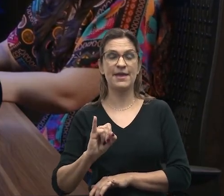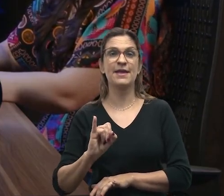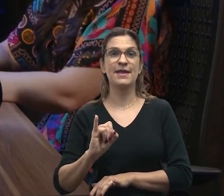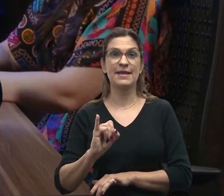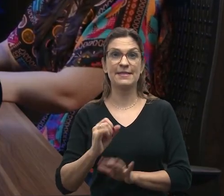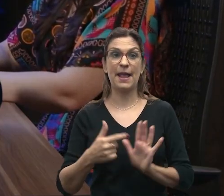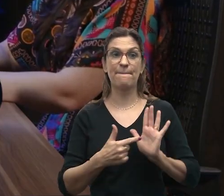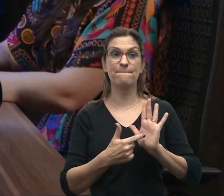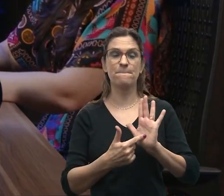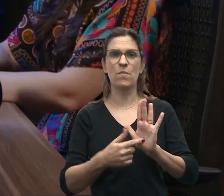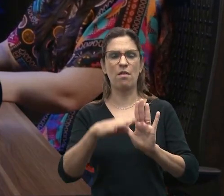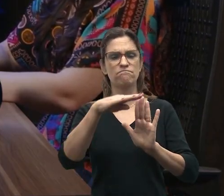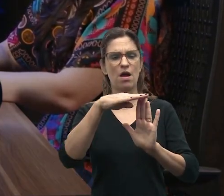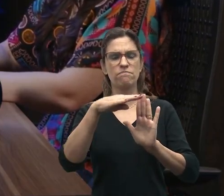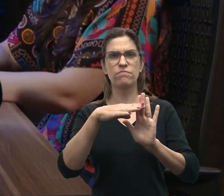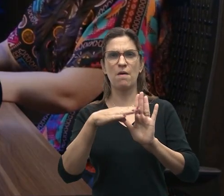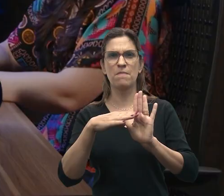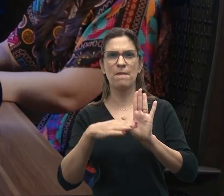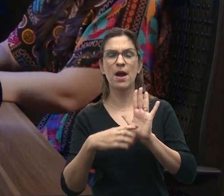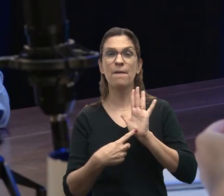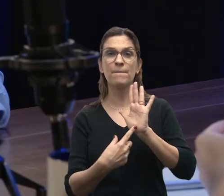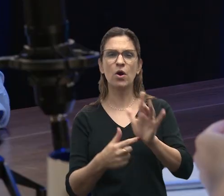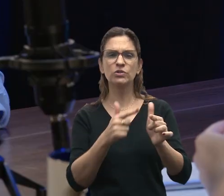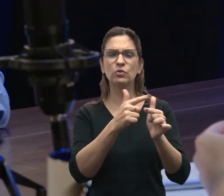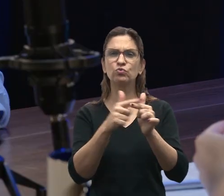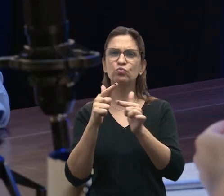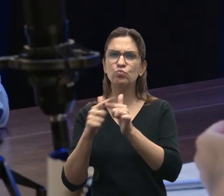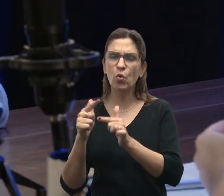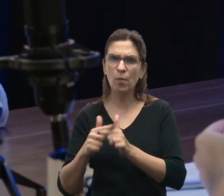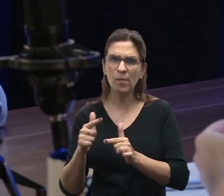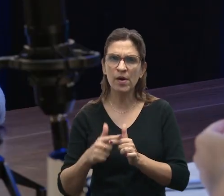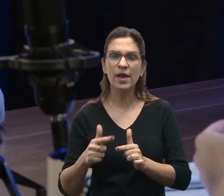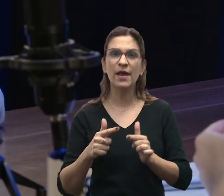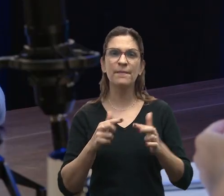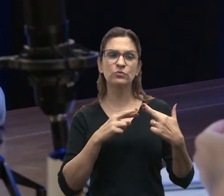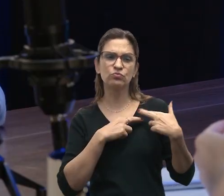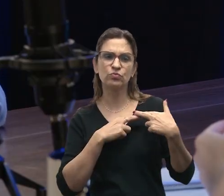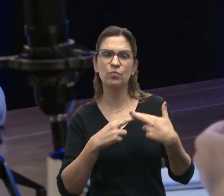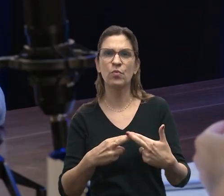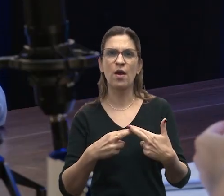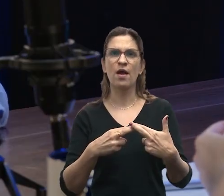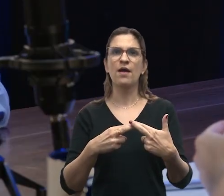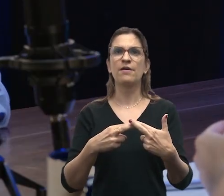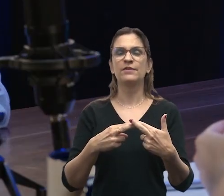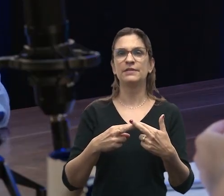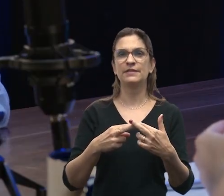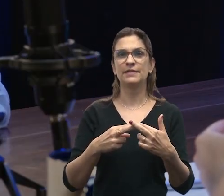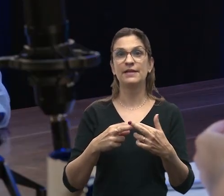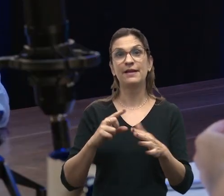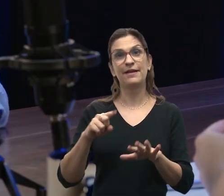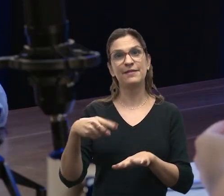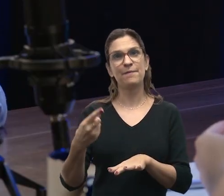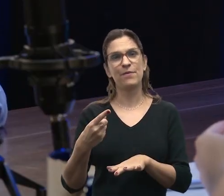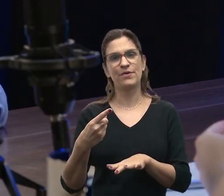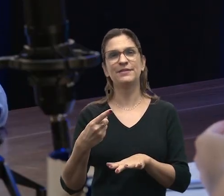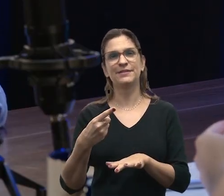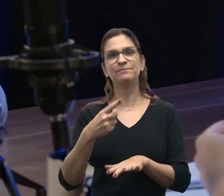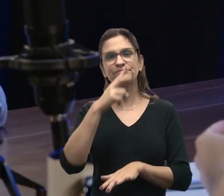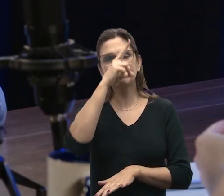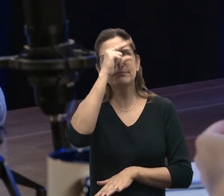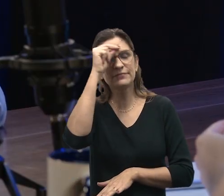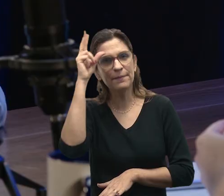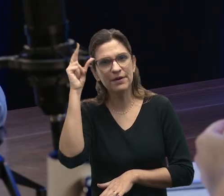aponta o horror que nós temos e quais são os seus responsáveis. Daí para frente, a prefeita vai ter que resolver. A prefeita tem